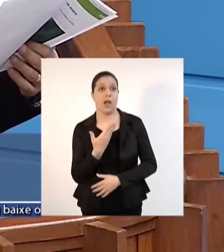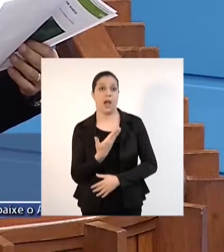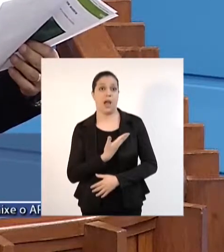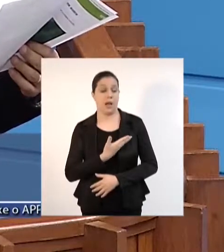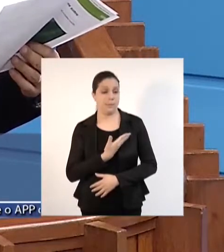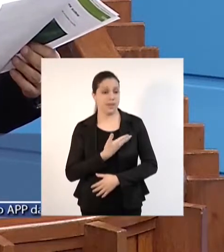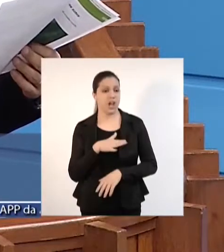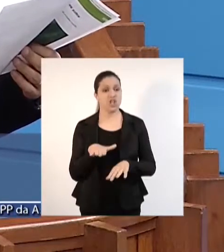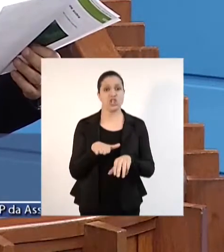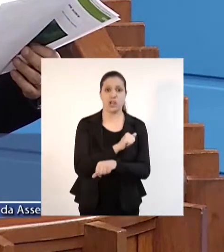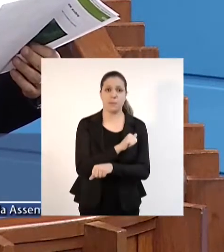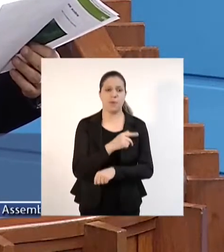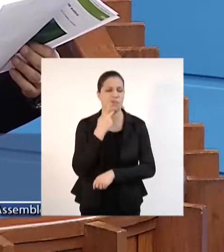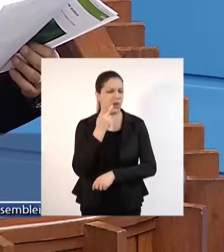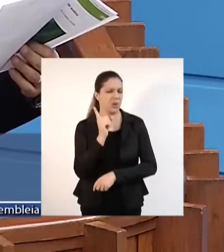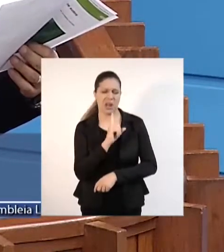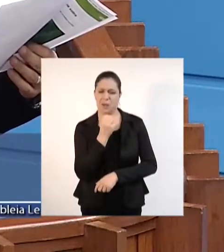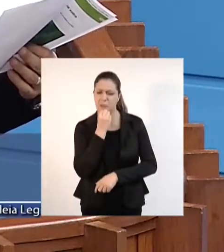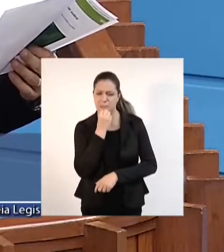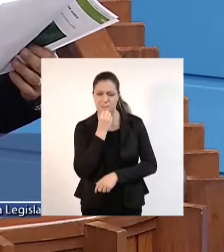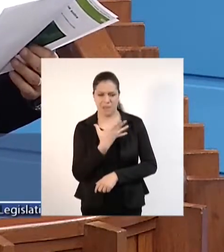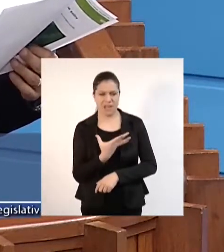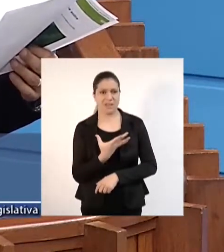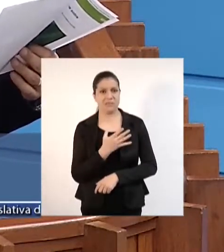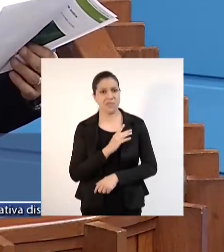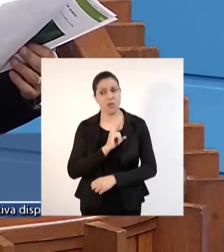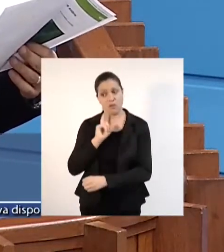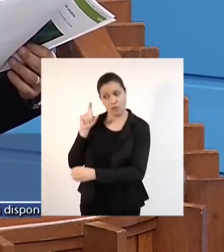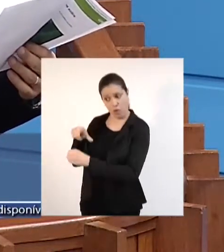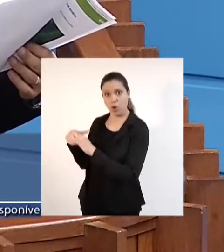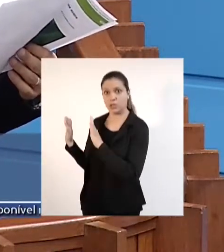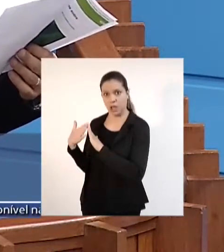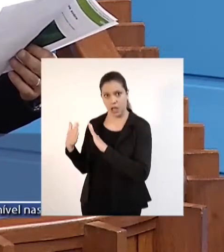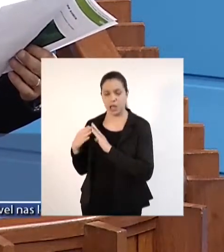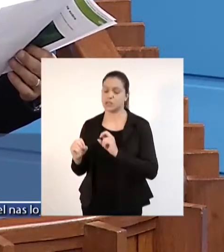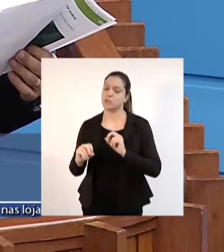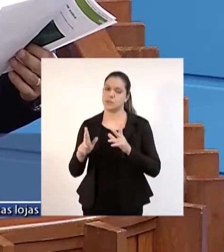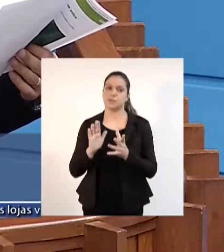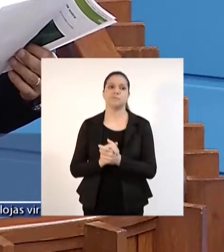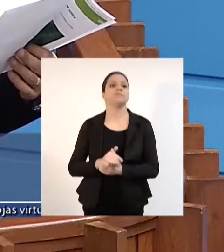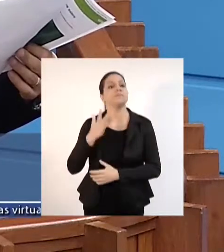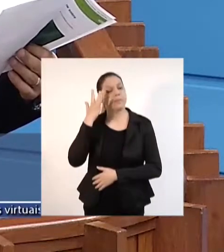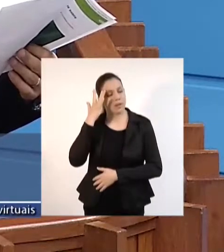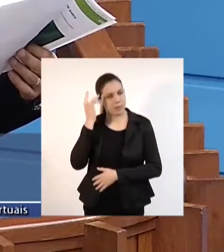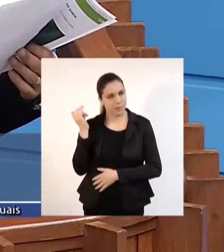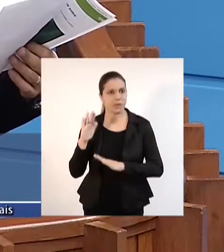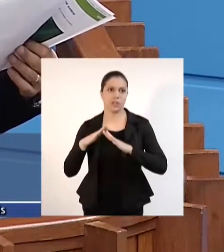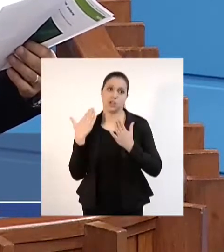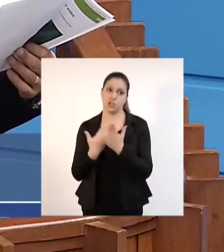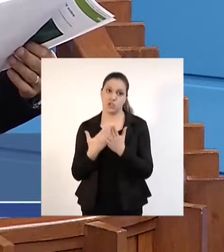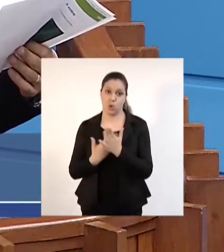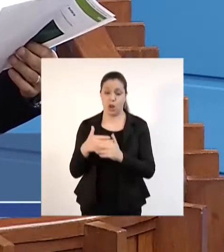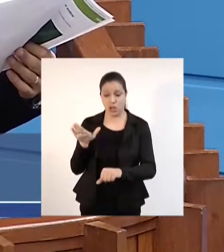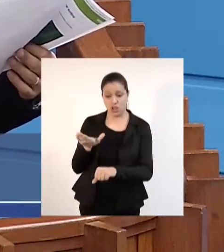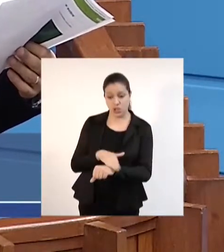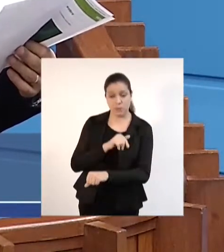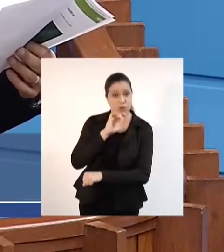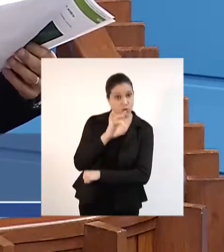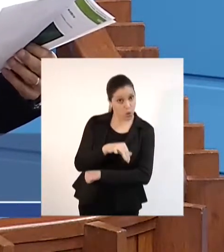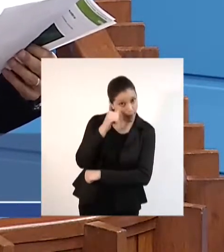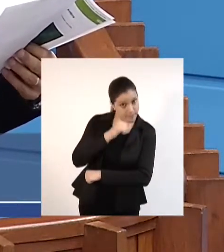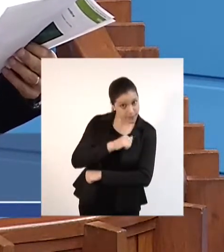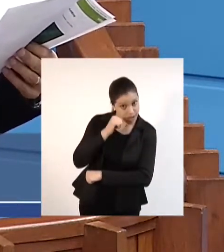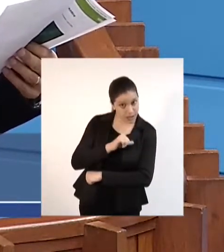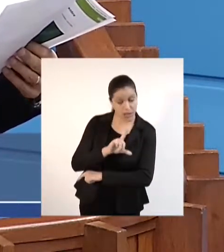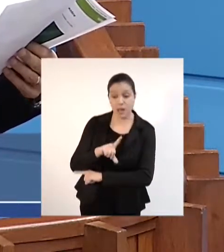bem, que não queria ficar na escola e vieram para a minha casa. No outro dia a escola chamou ela, separado dele, e chamaram meu